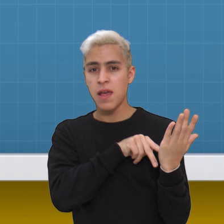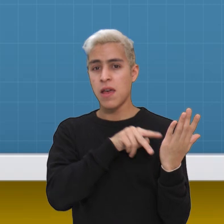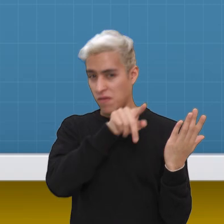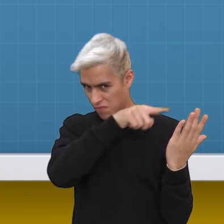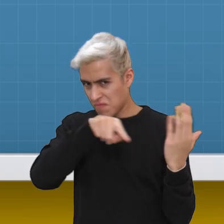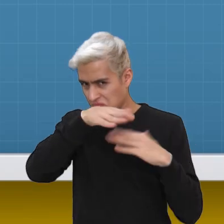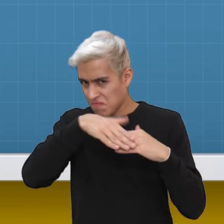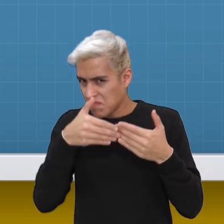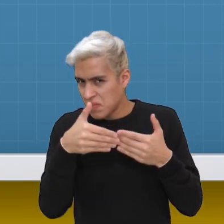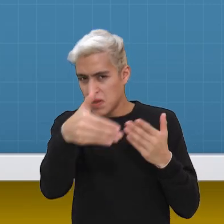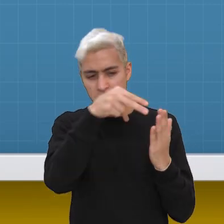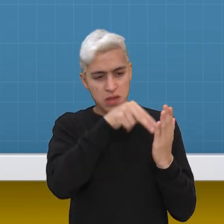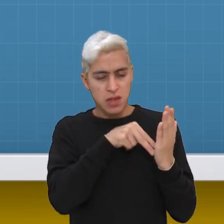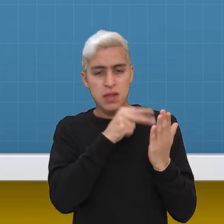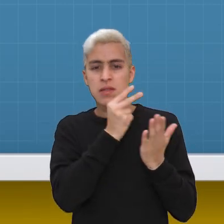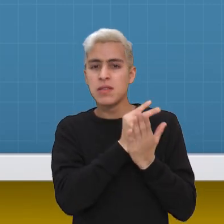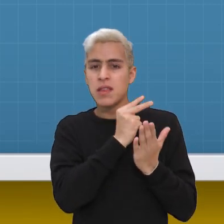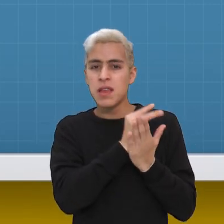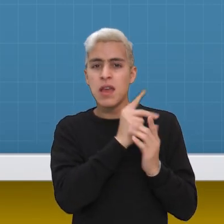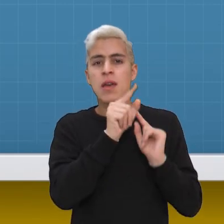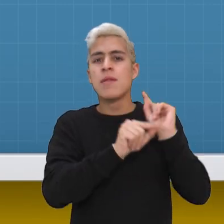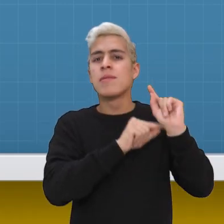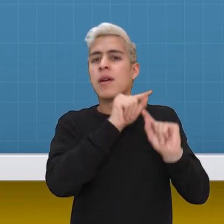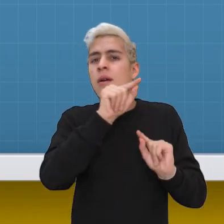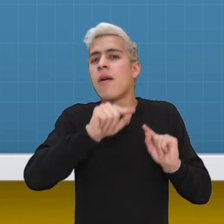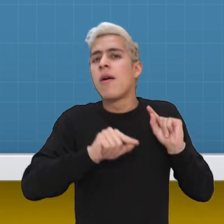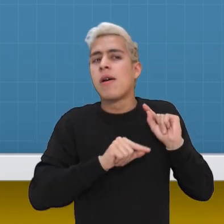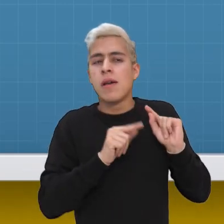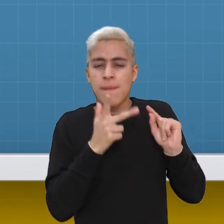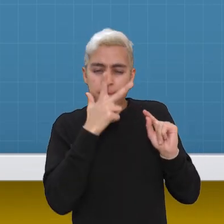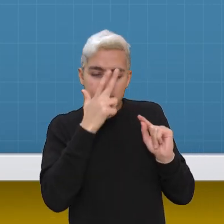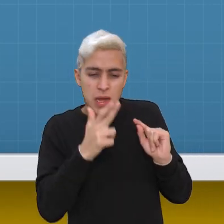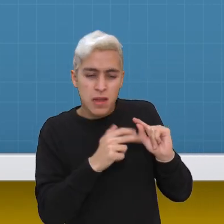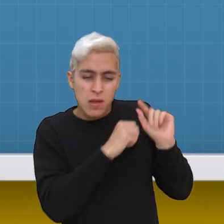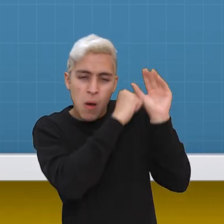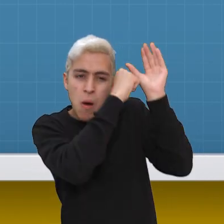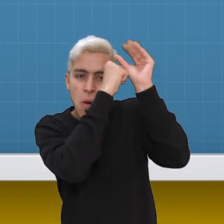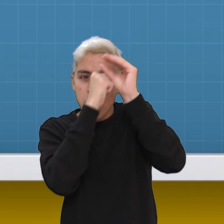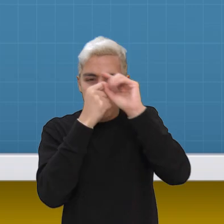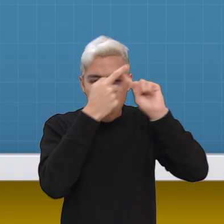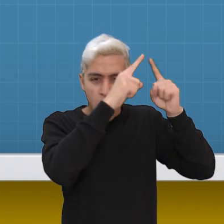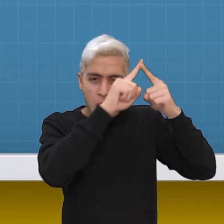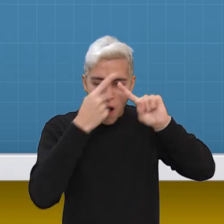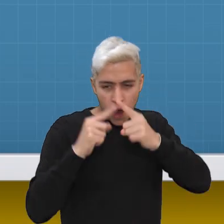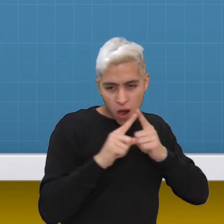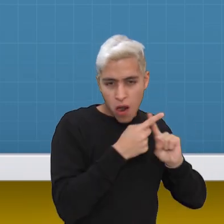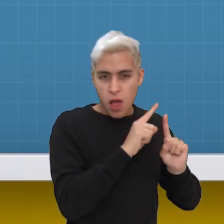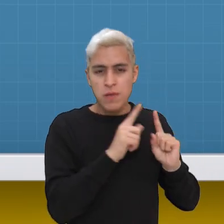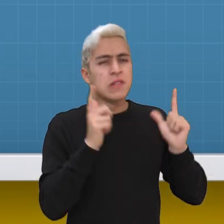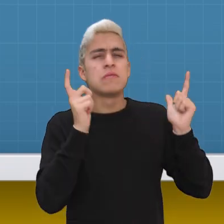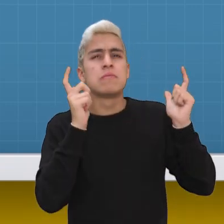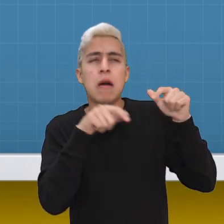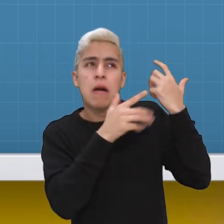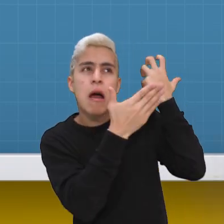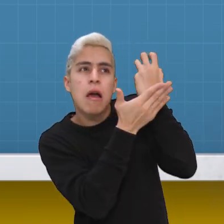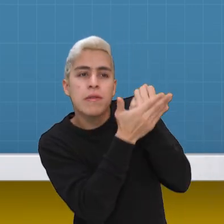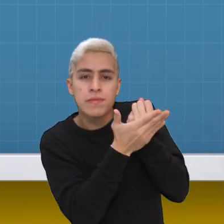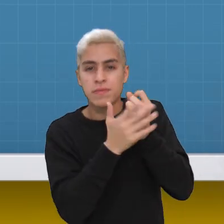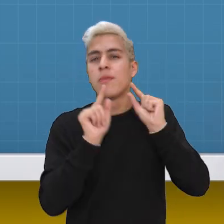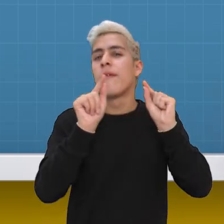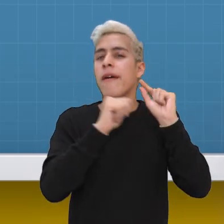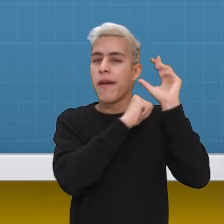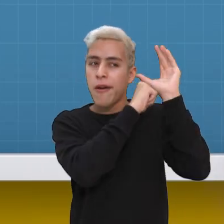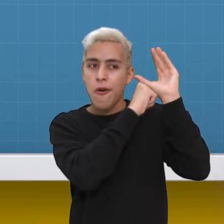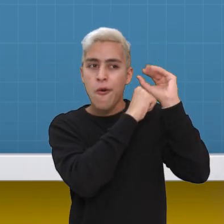for ler, a gente vai processar alguns conhecimentos. Da onde esse conhecimento? Eu